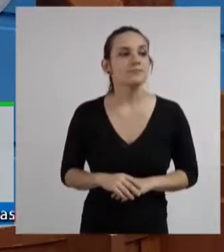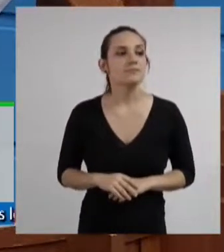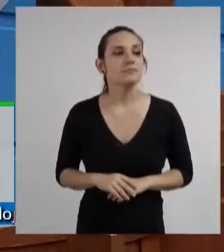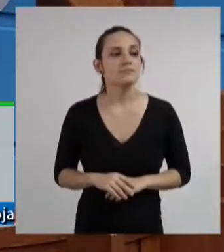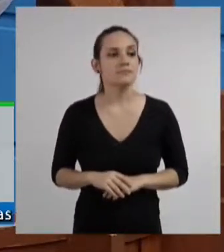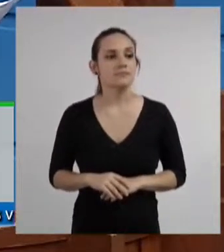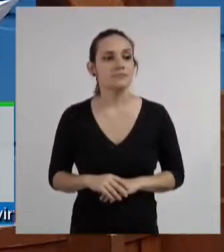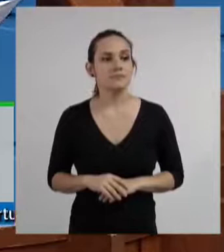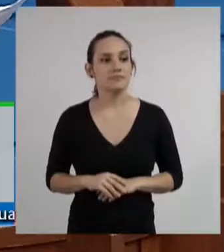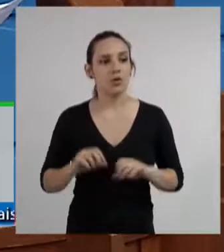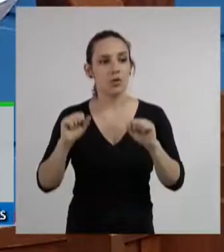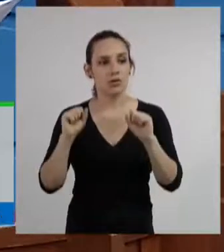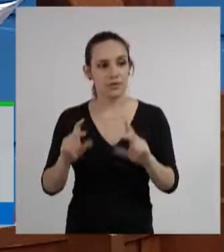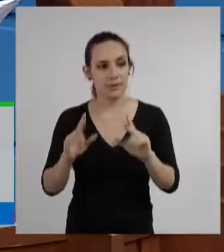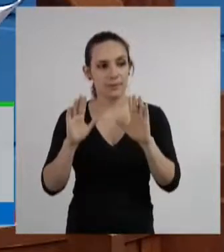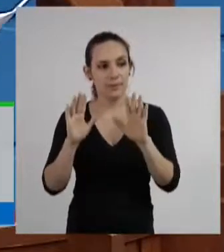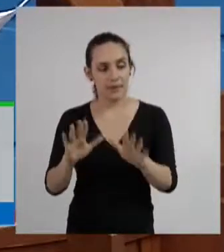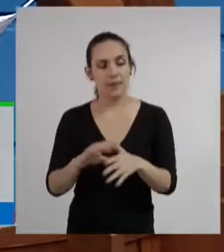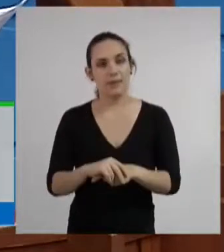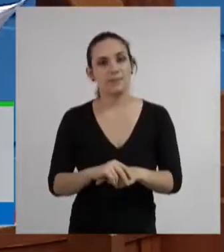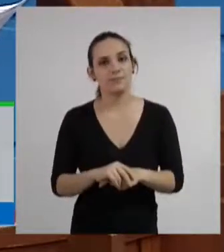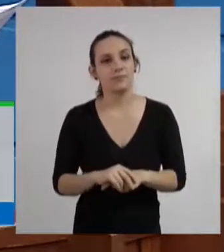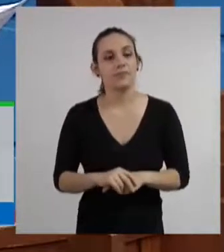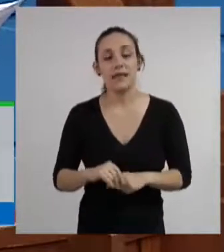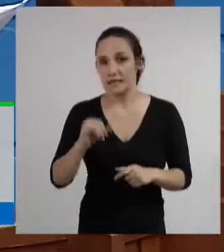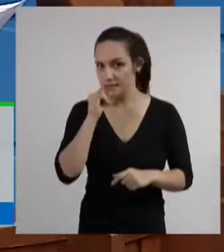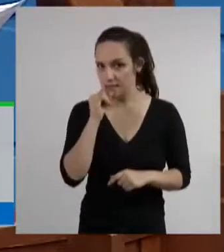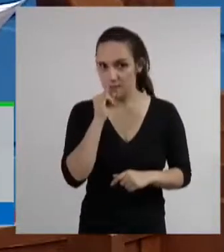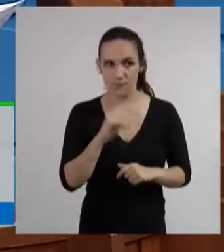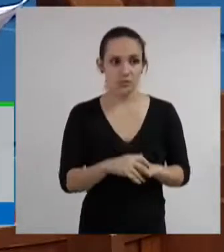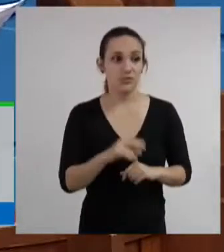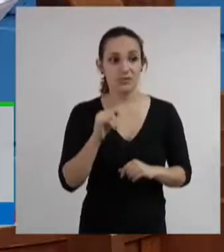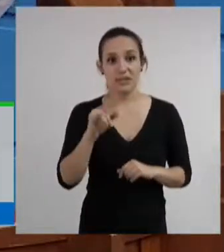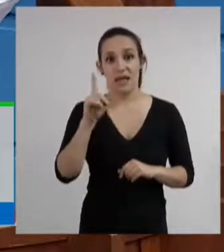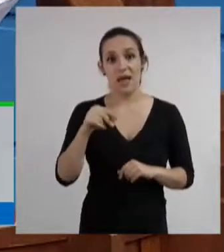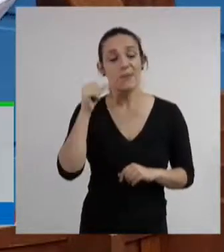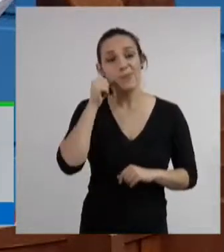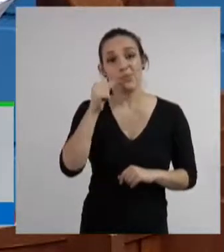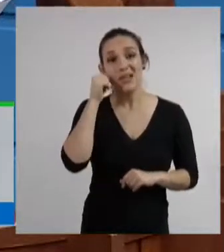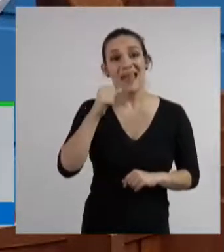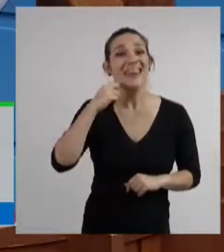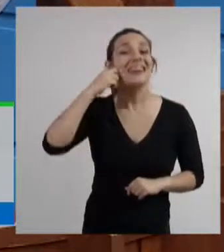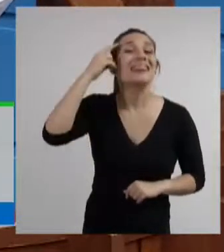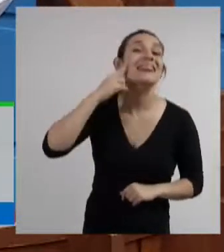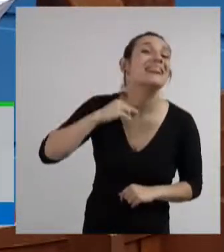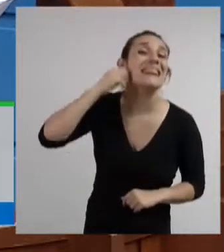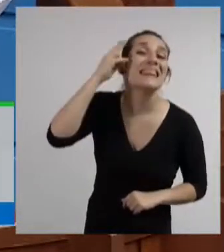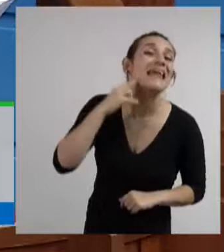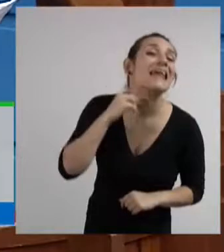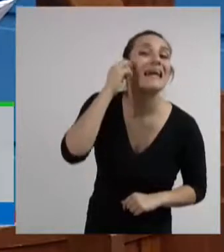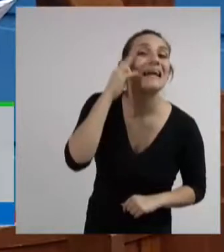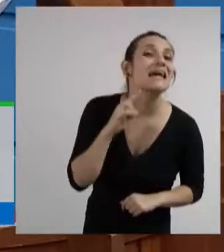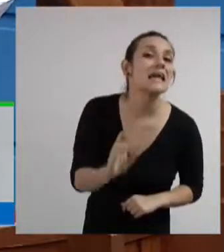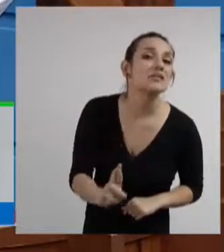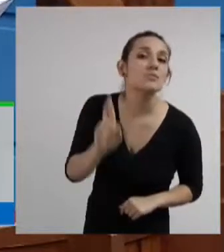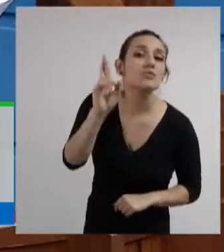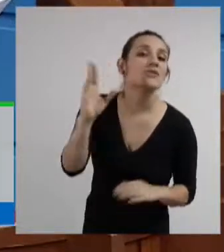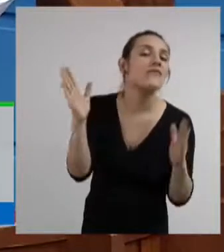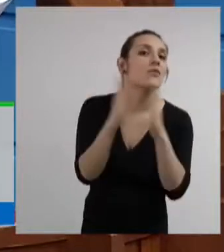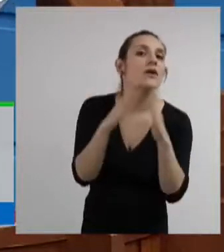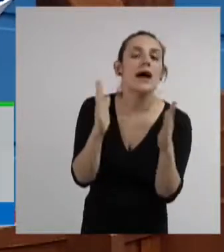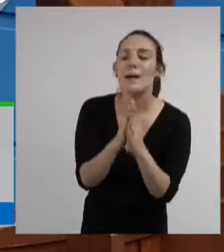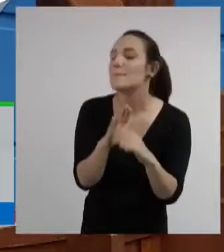E se a responsável da casa for uma mulher negra, aí esse percentual